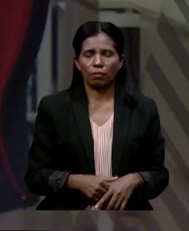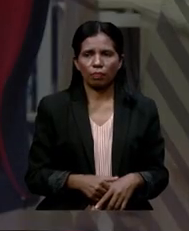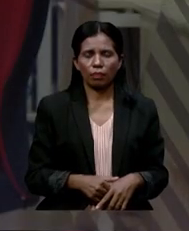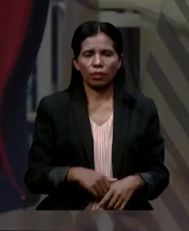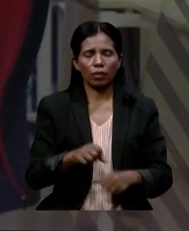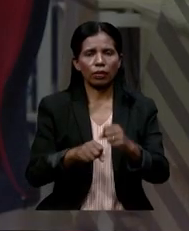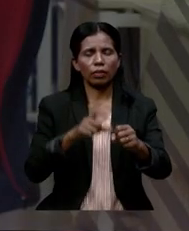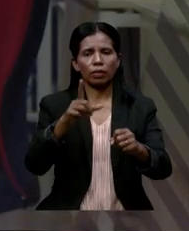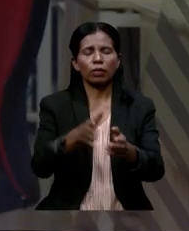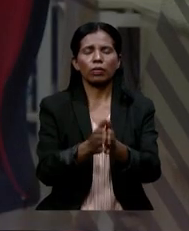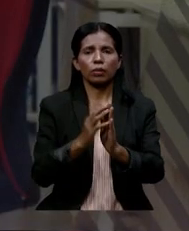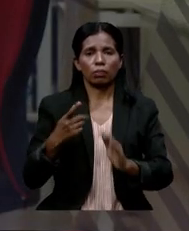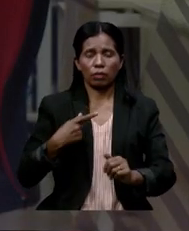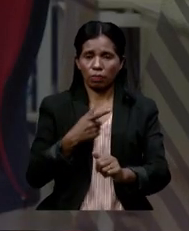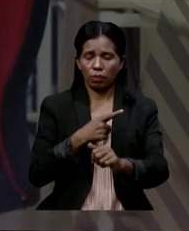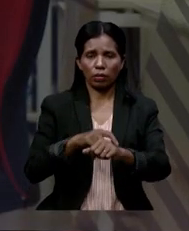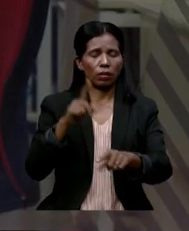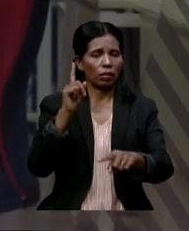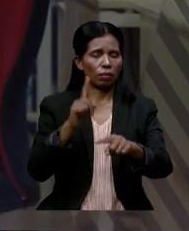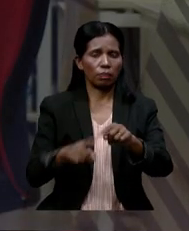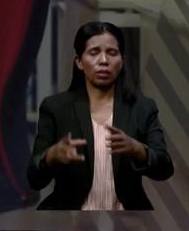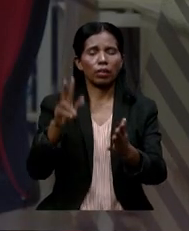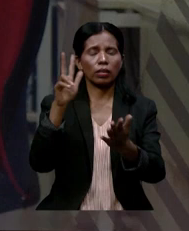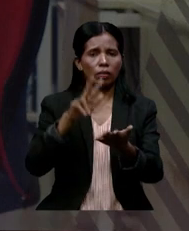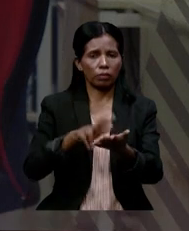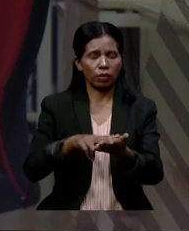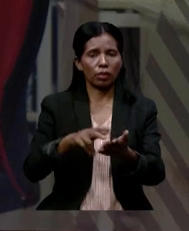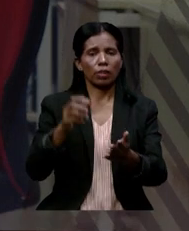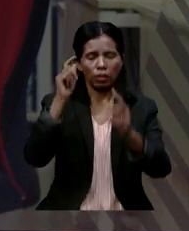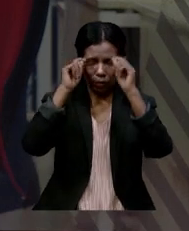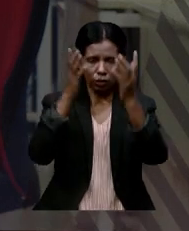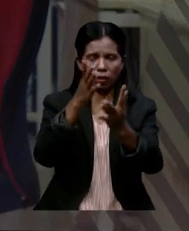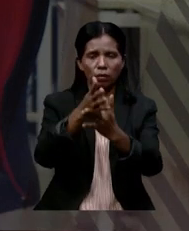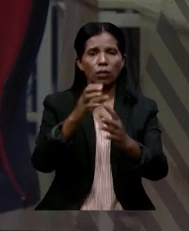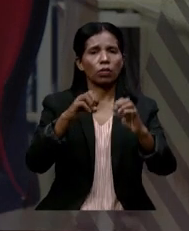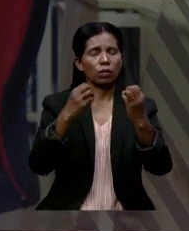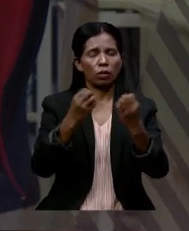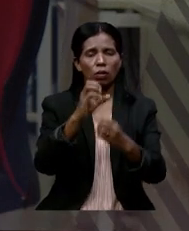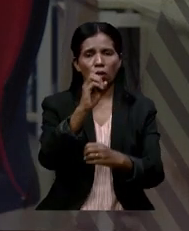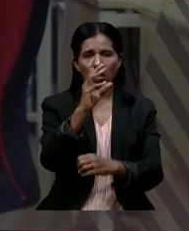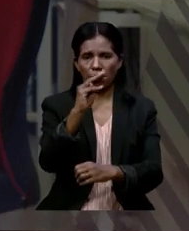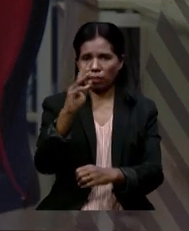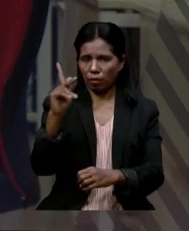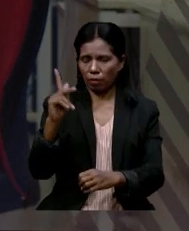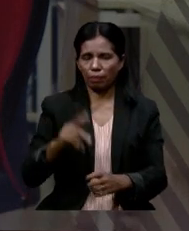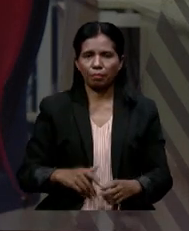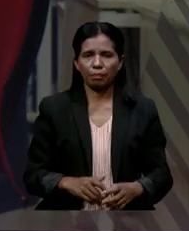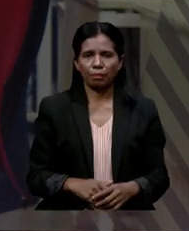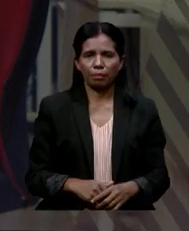Sociedade civil russa para o Parlamento Nacional na tua vela ratifica a adesão Timor-Leste e Niamba à Organização Mundial do Comércio.